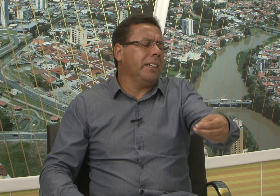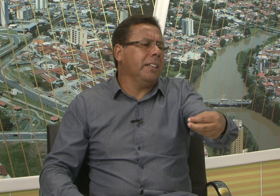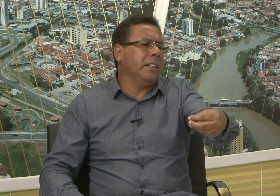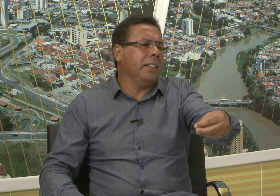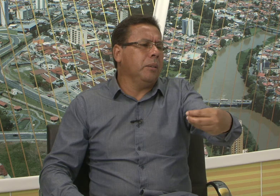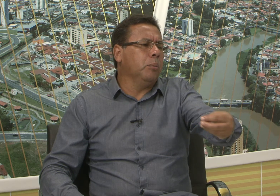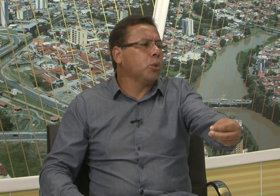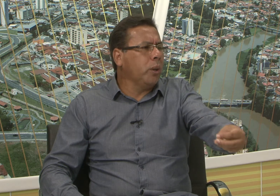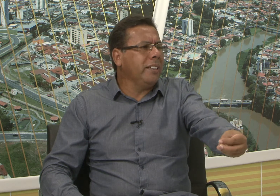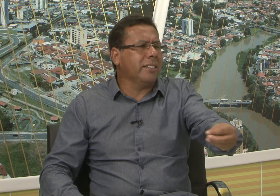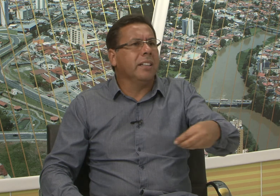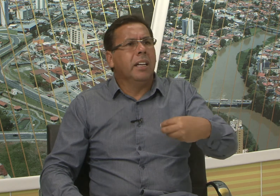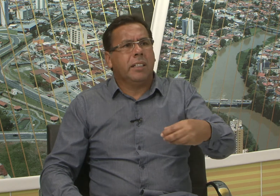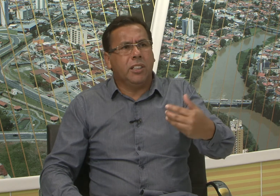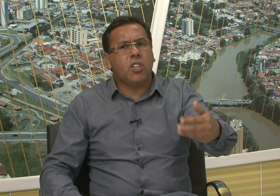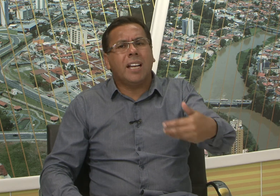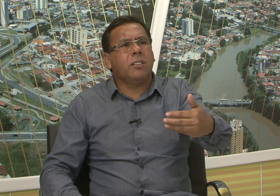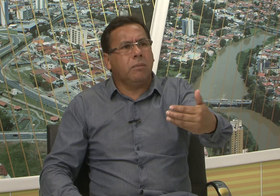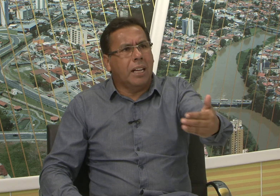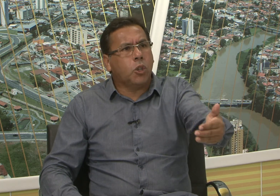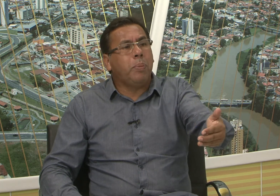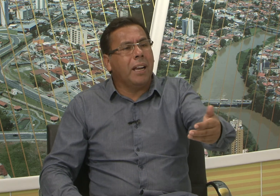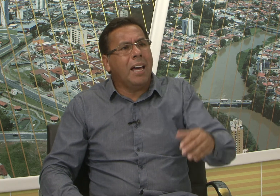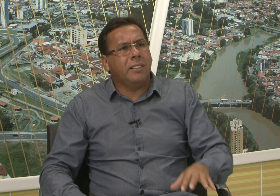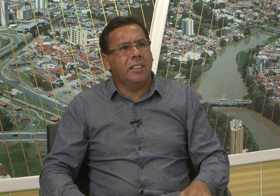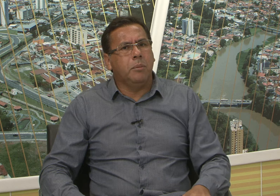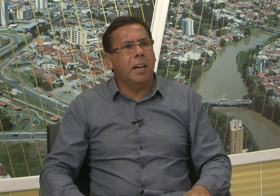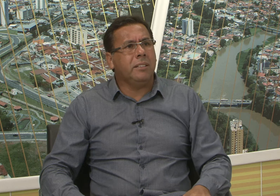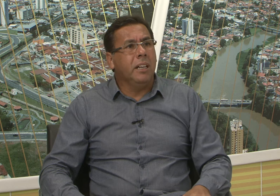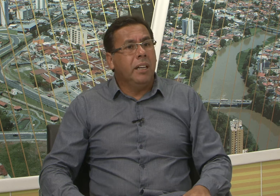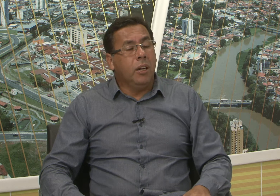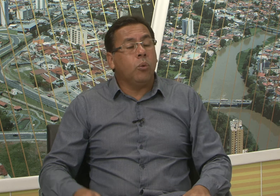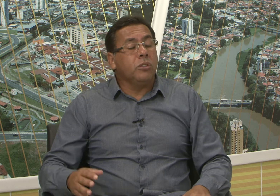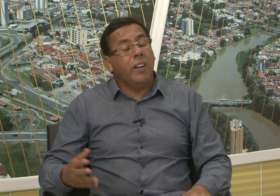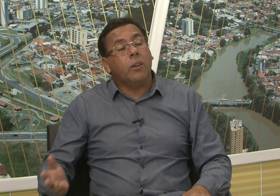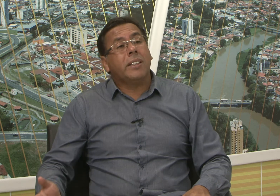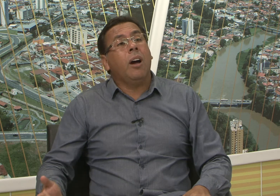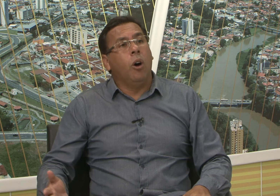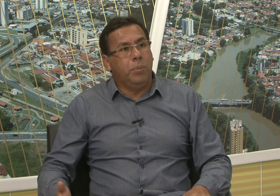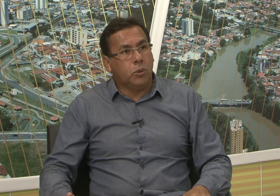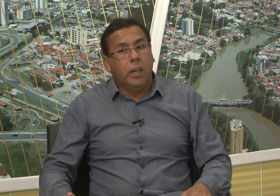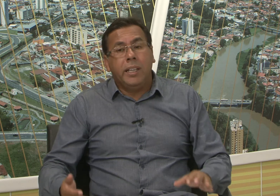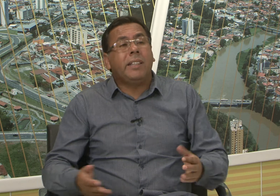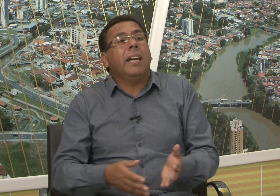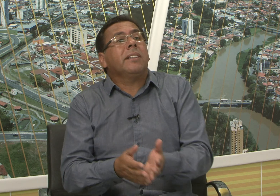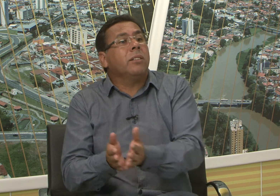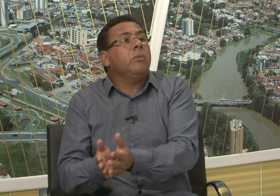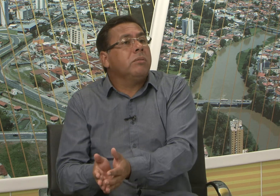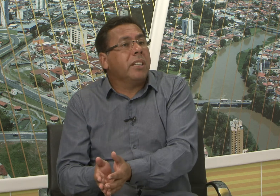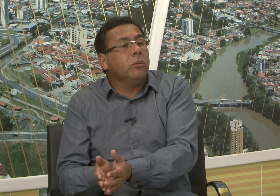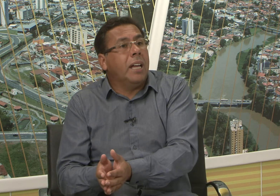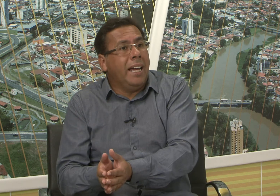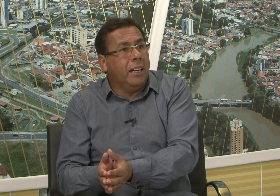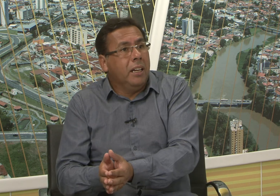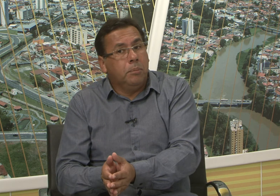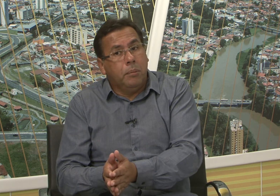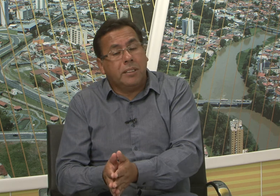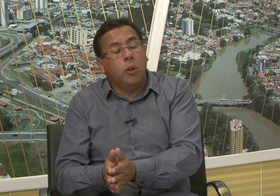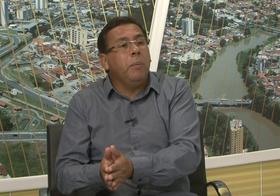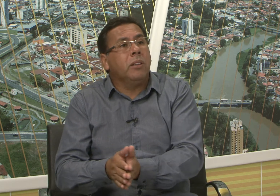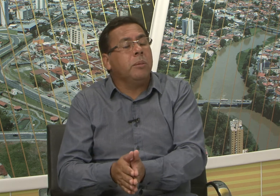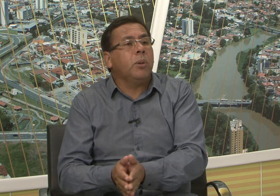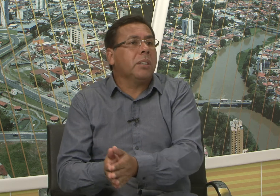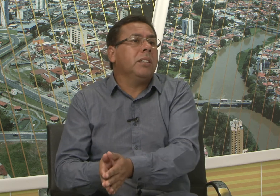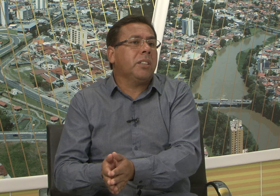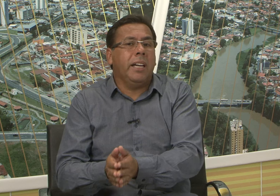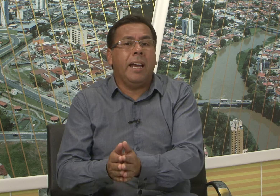motociclistas e motoristas que já atropelaram esses animais e alguns vieram até a óbito. E tem a questão secundária, mas